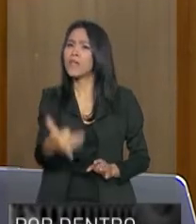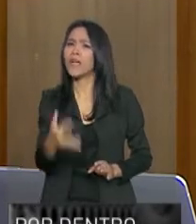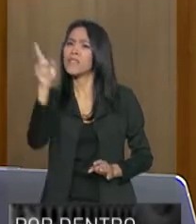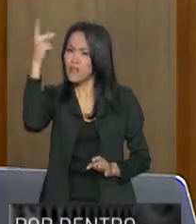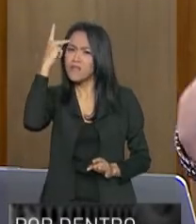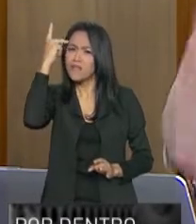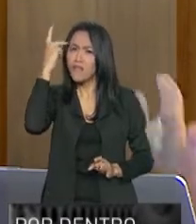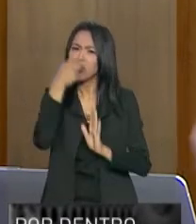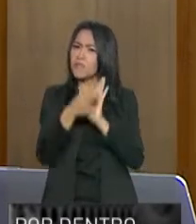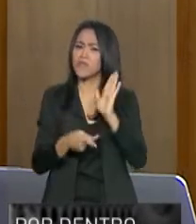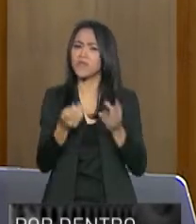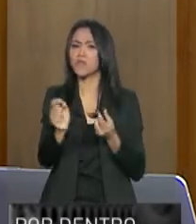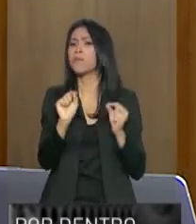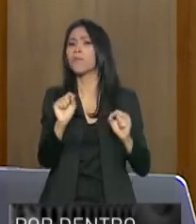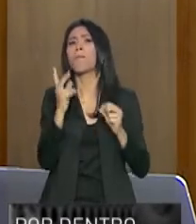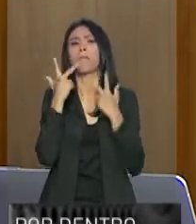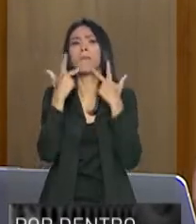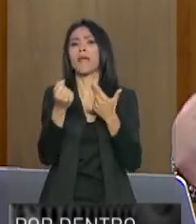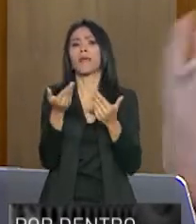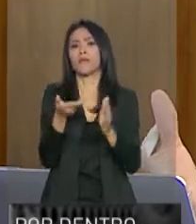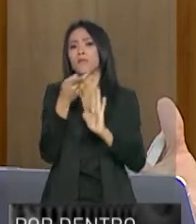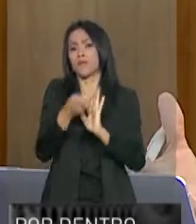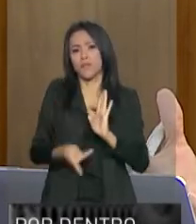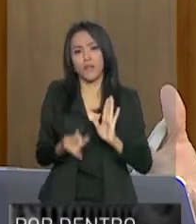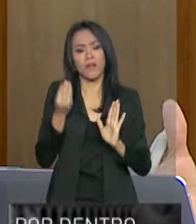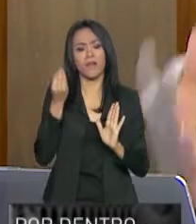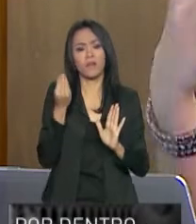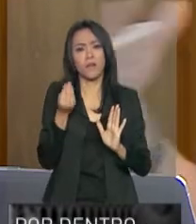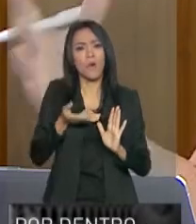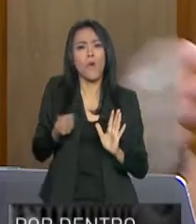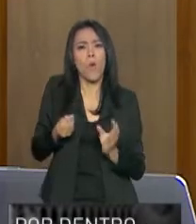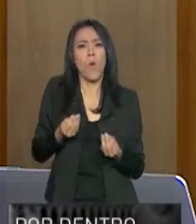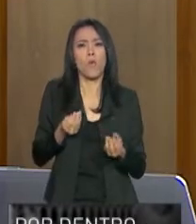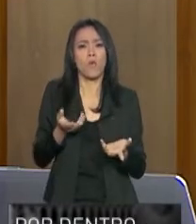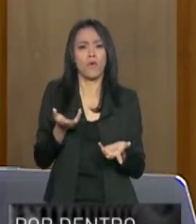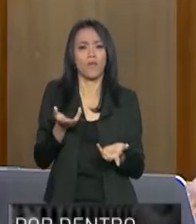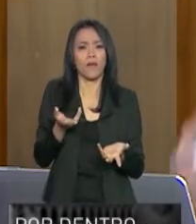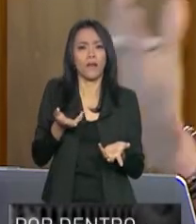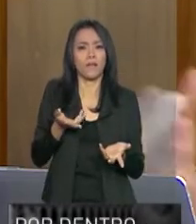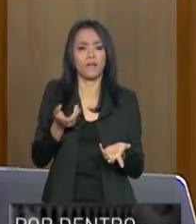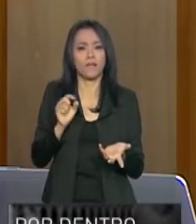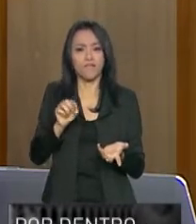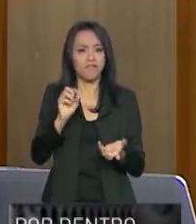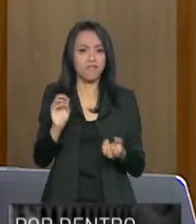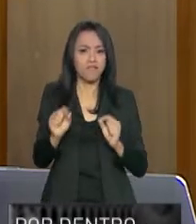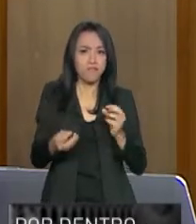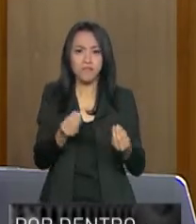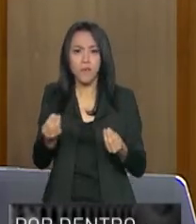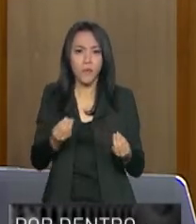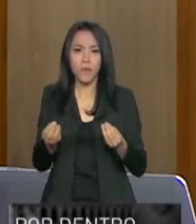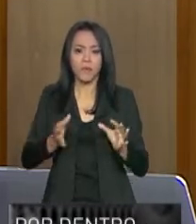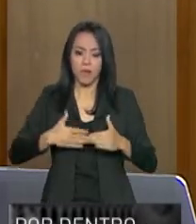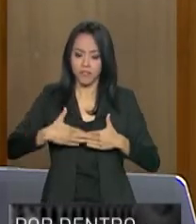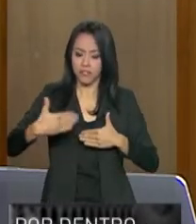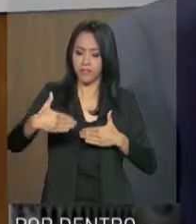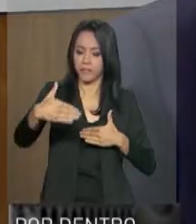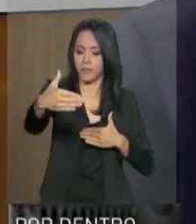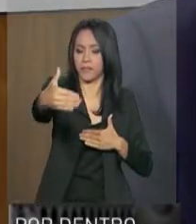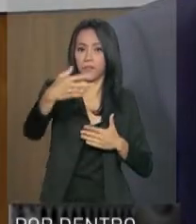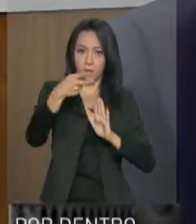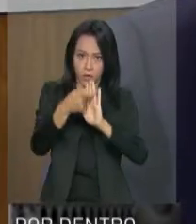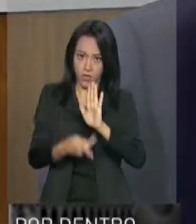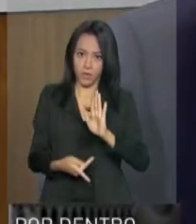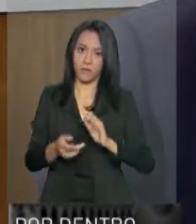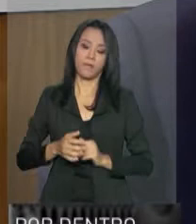assim né pra que vai servir enfim esse acelerador de partículas em que pé está a implantação desse projeto carlos se